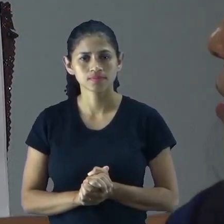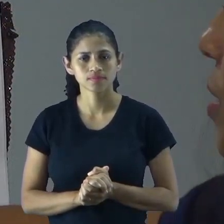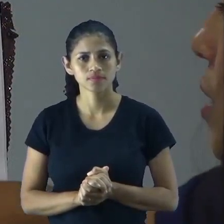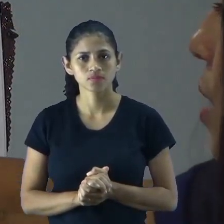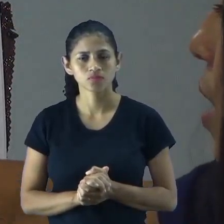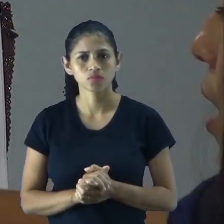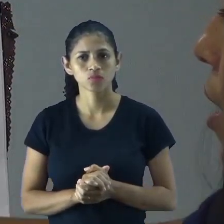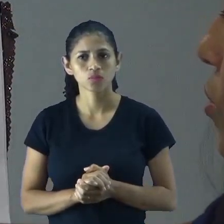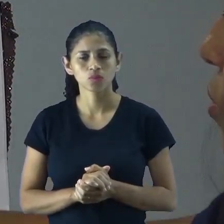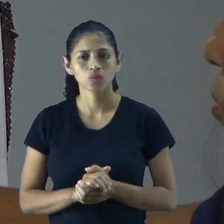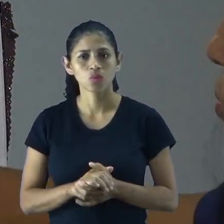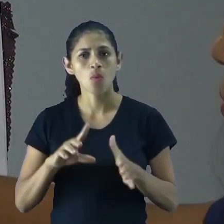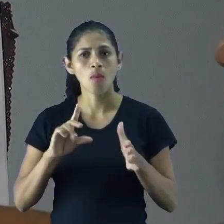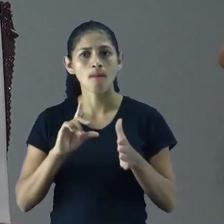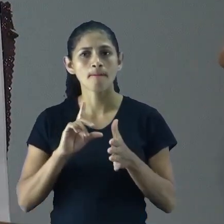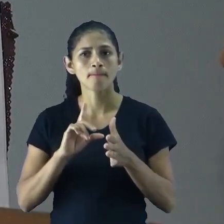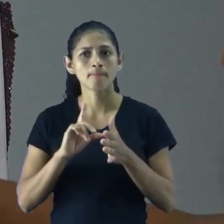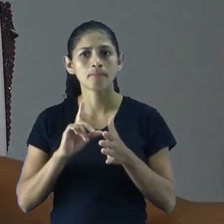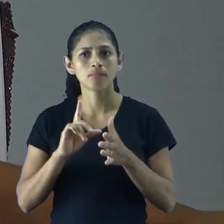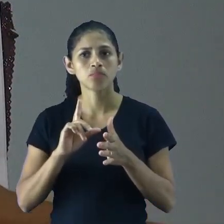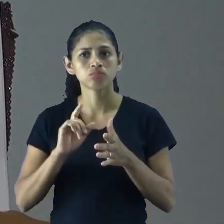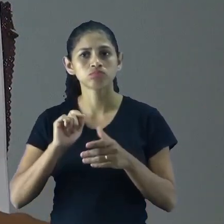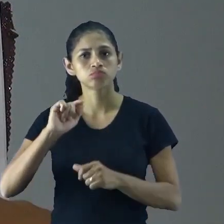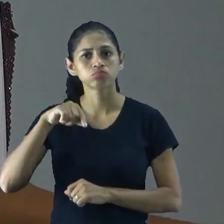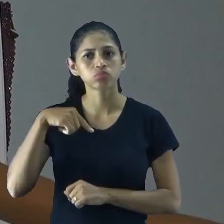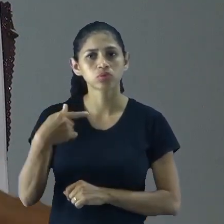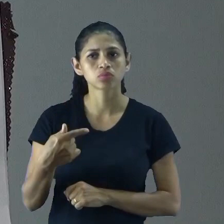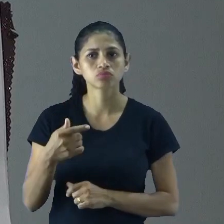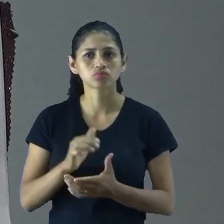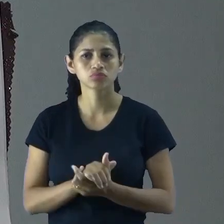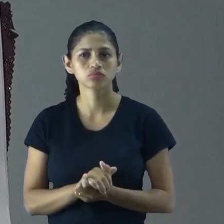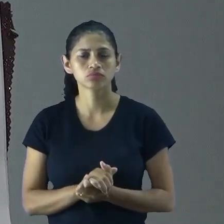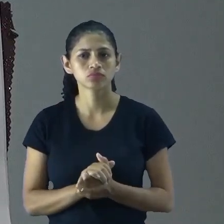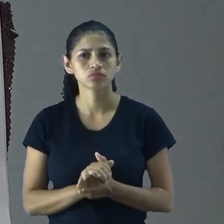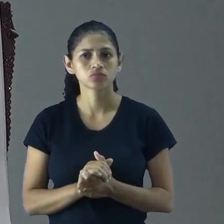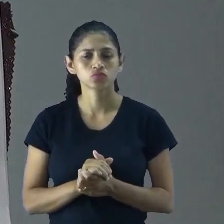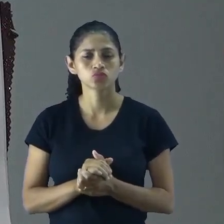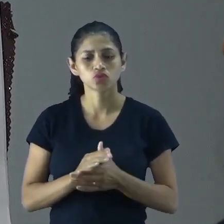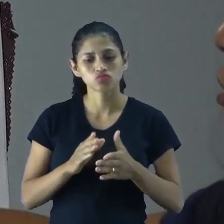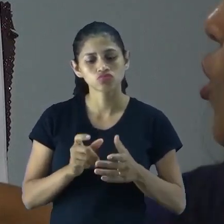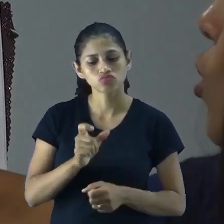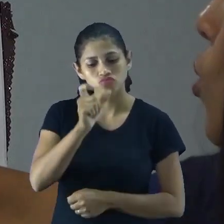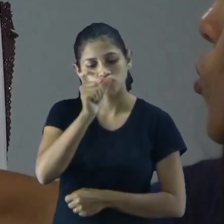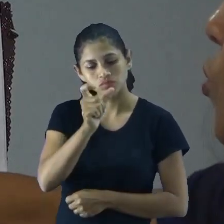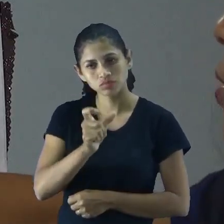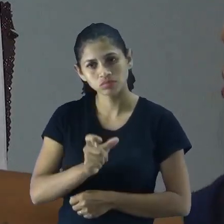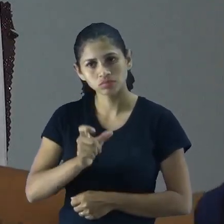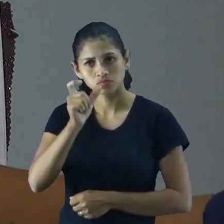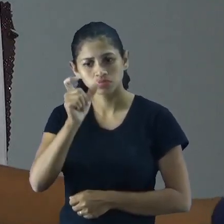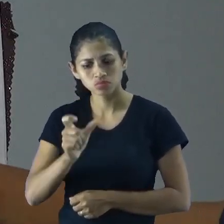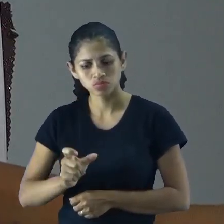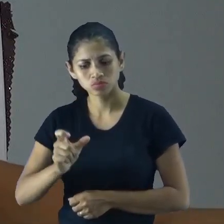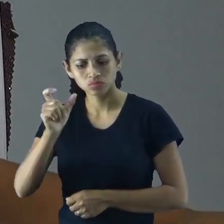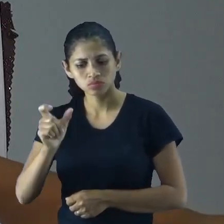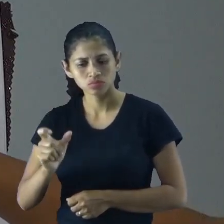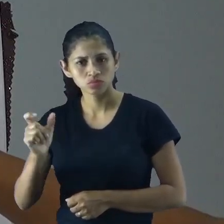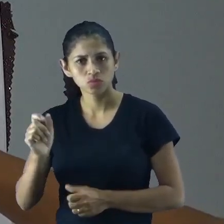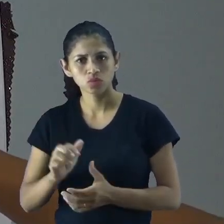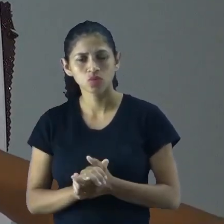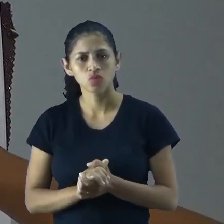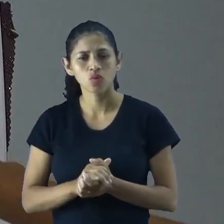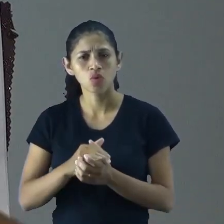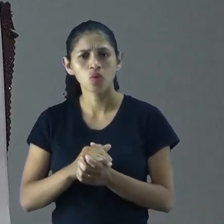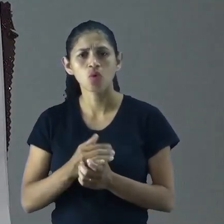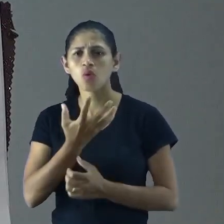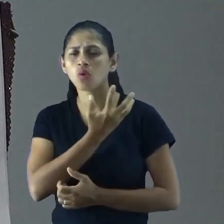temos aqui as colunas né indicando aí o quantitativo a quantidade o número de vendas em uma loja